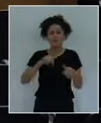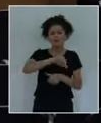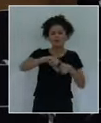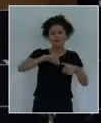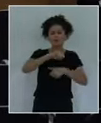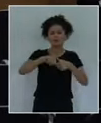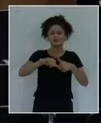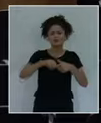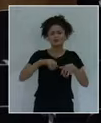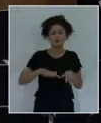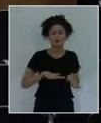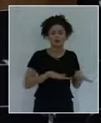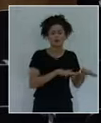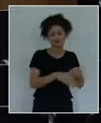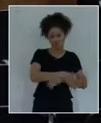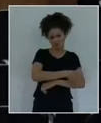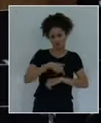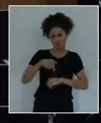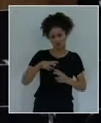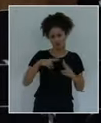como quebra-molas.